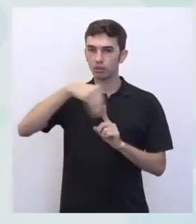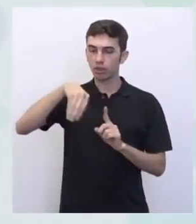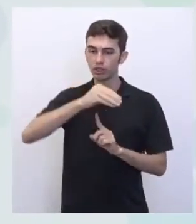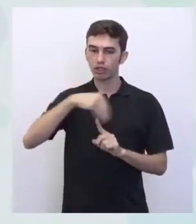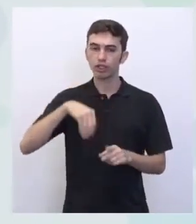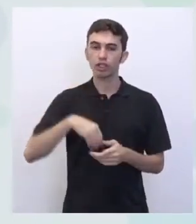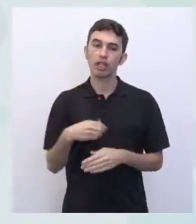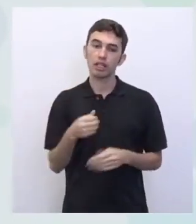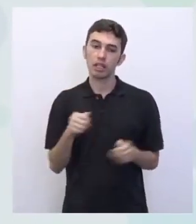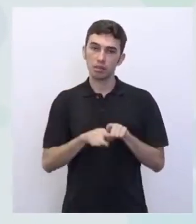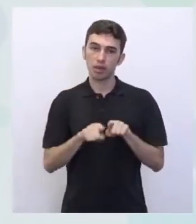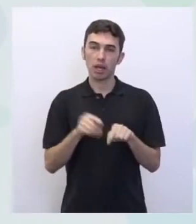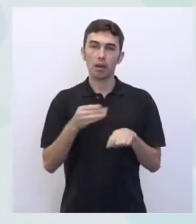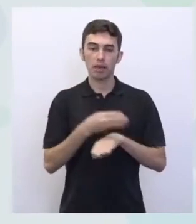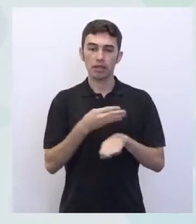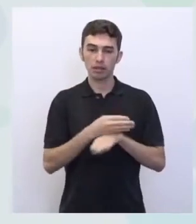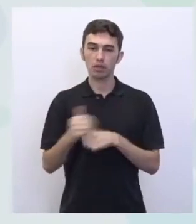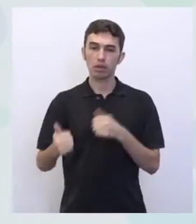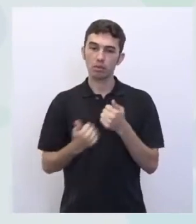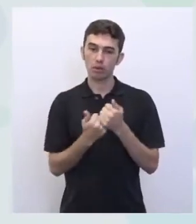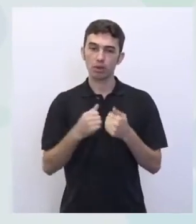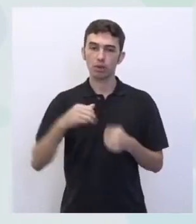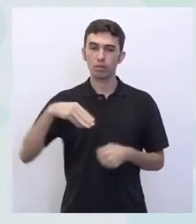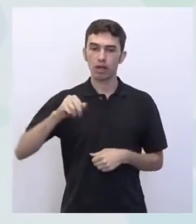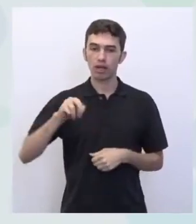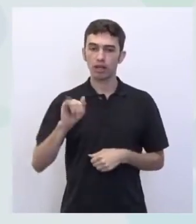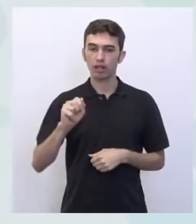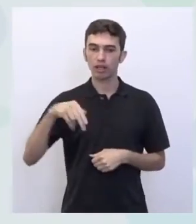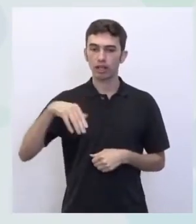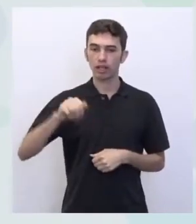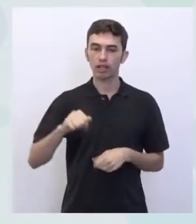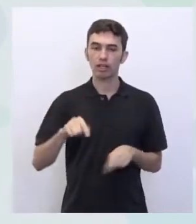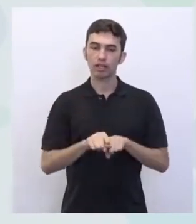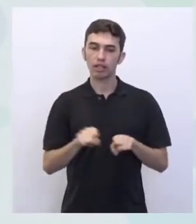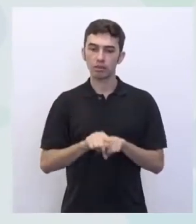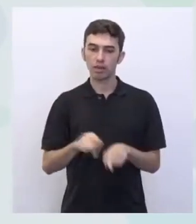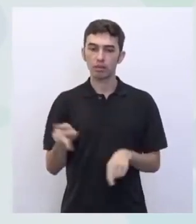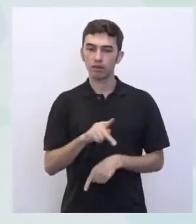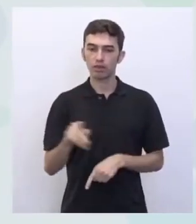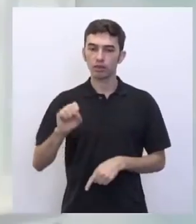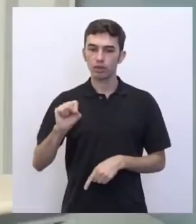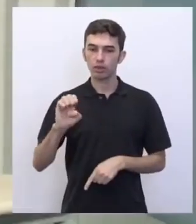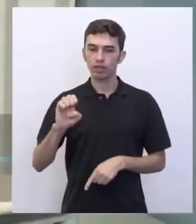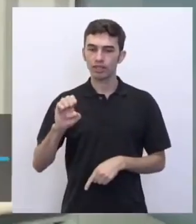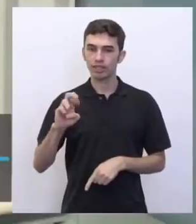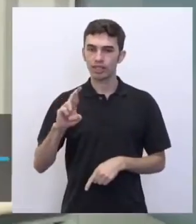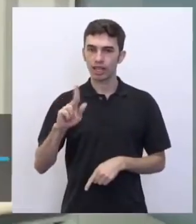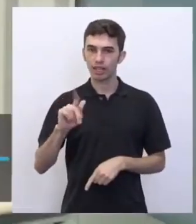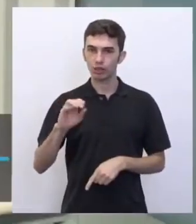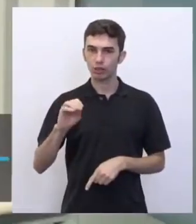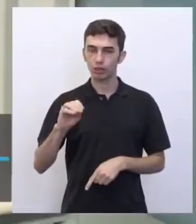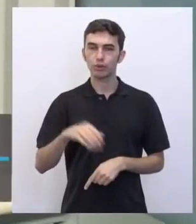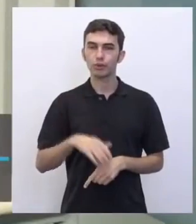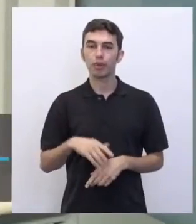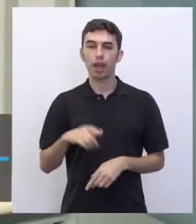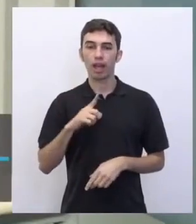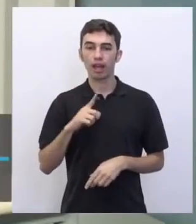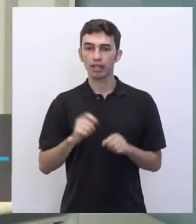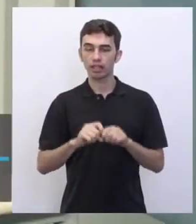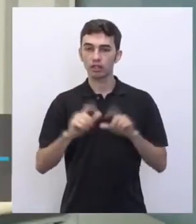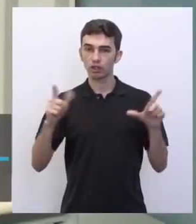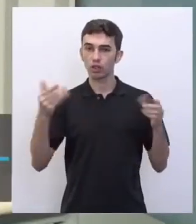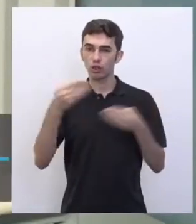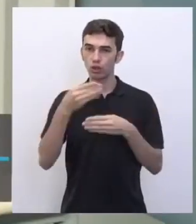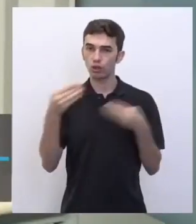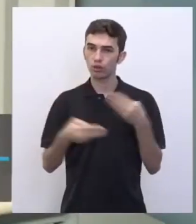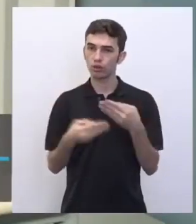com a participação, o apoio da professora Mariana e também do professor Sérgio. Em seguida, na tela, né, nós